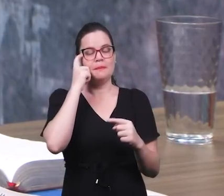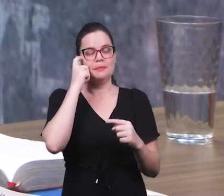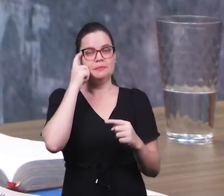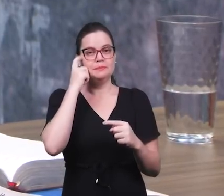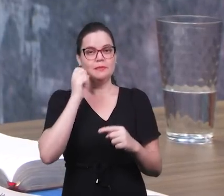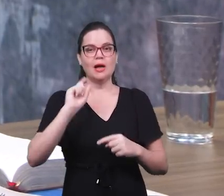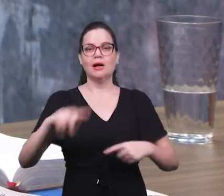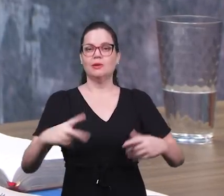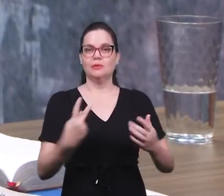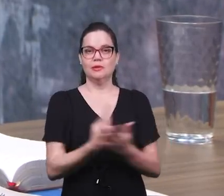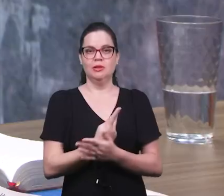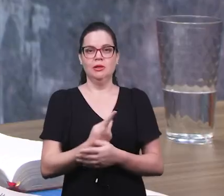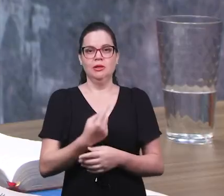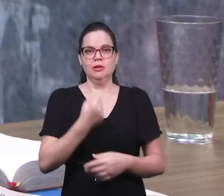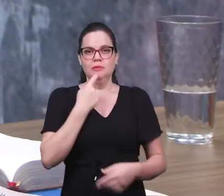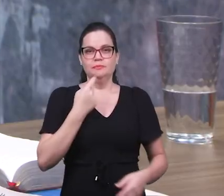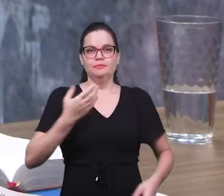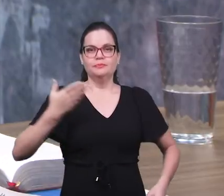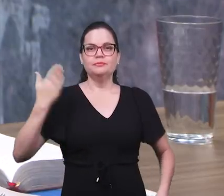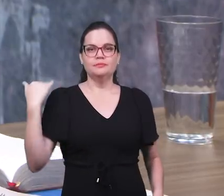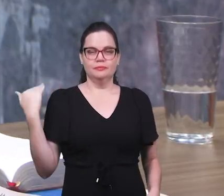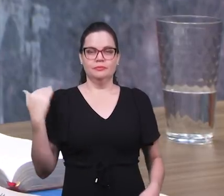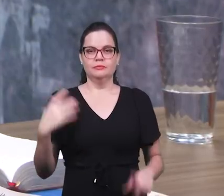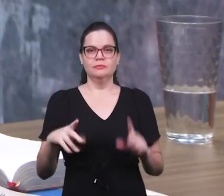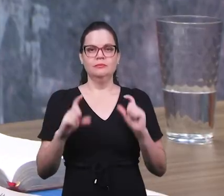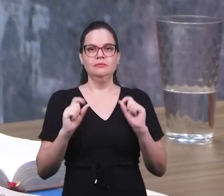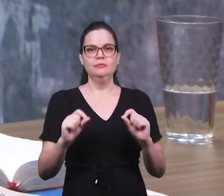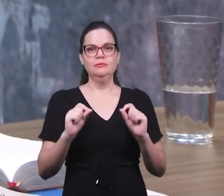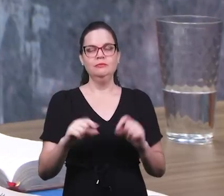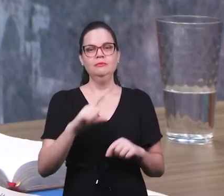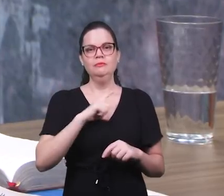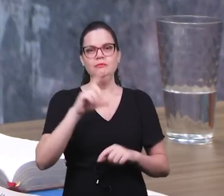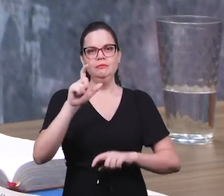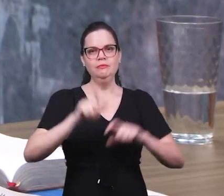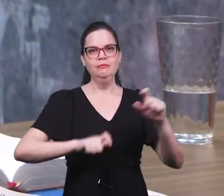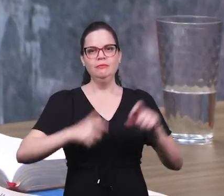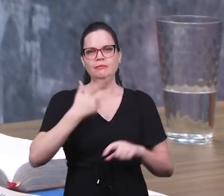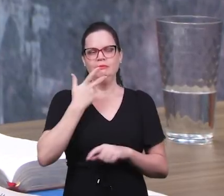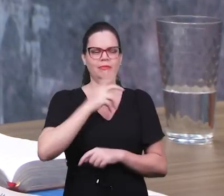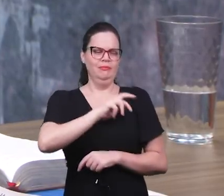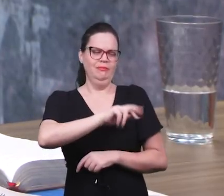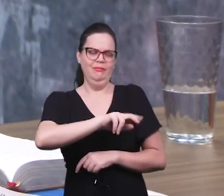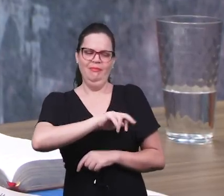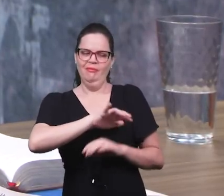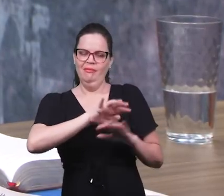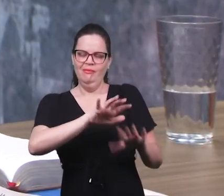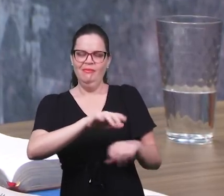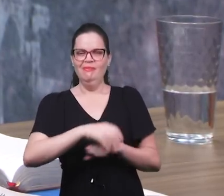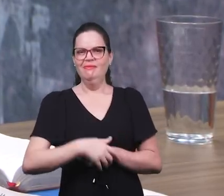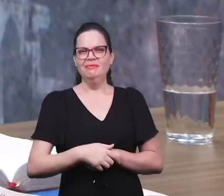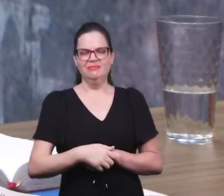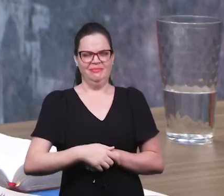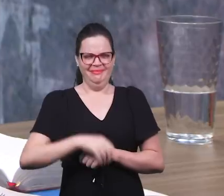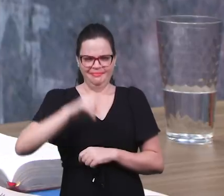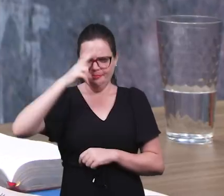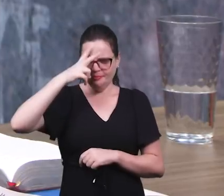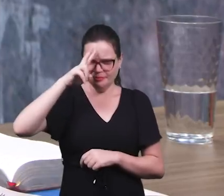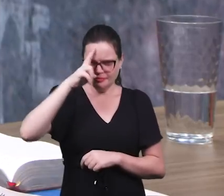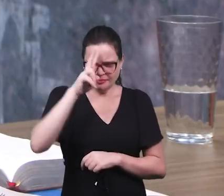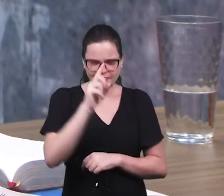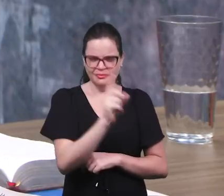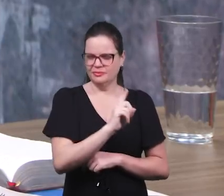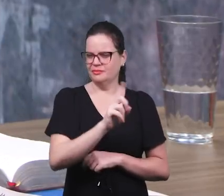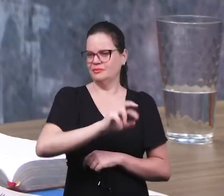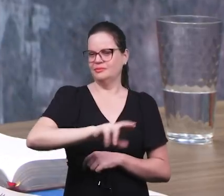tem acontecido recentemente, que é o negacionismo histórico, né? Há, por exemplo,